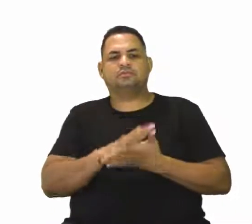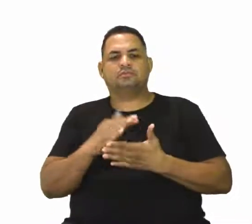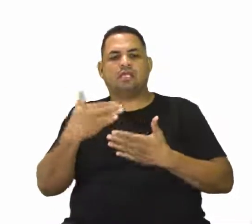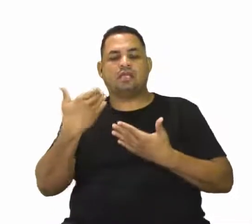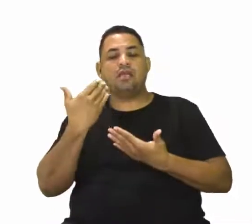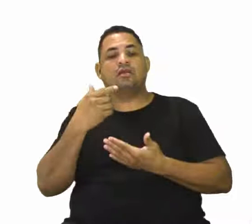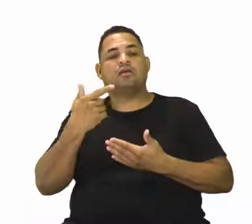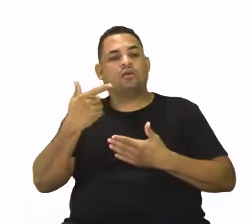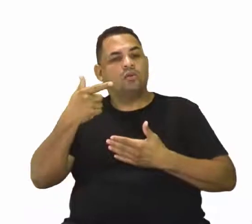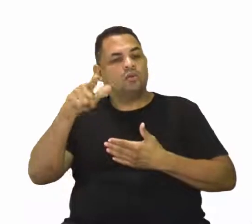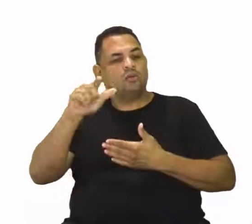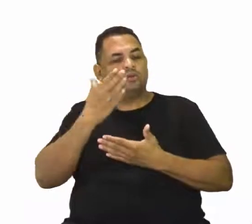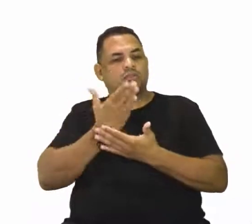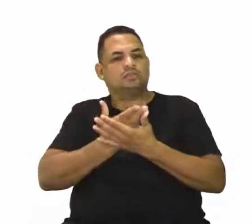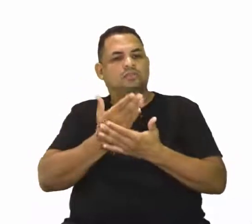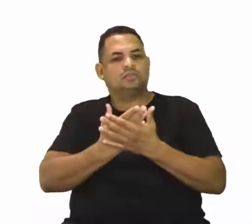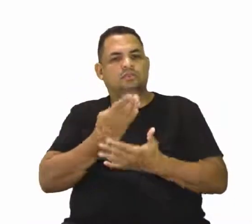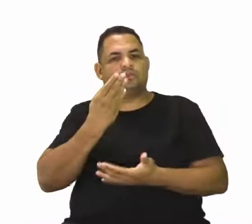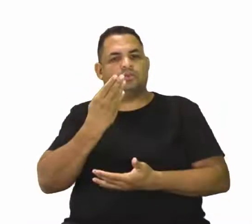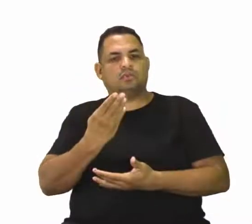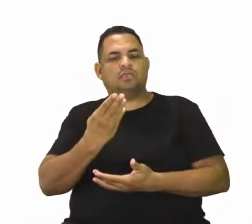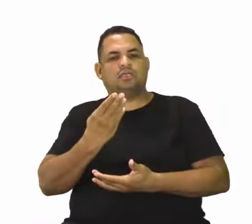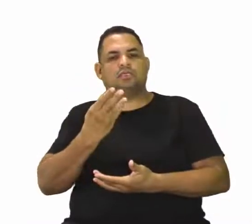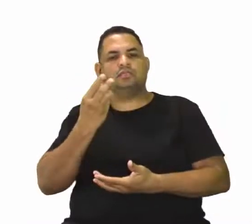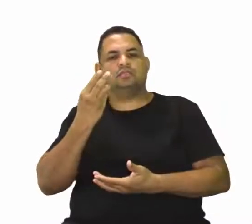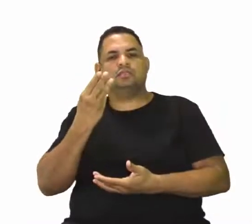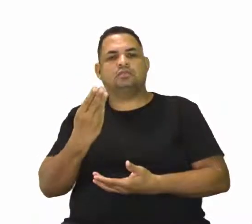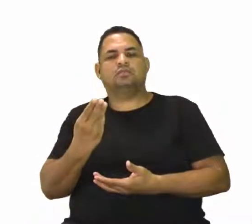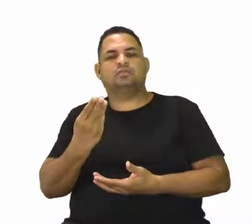para próxima aula ao a43e